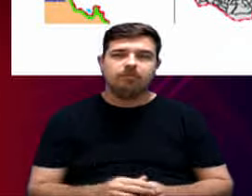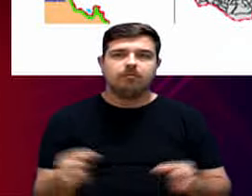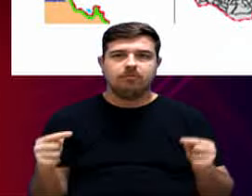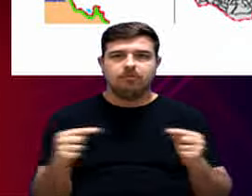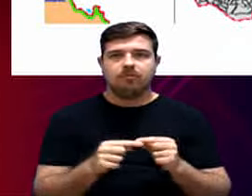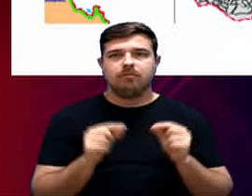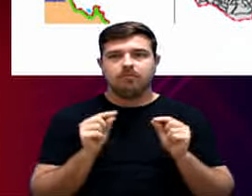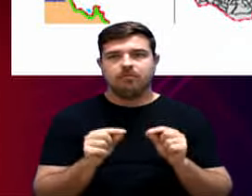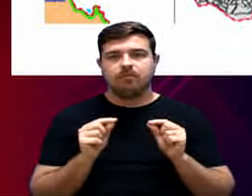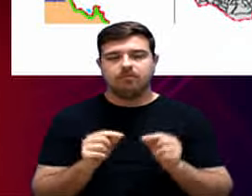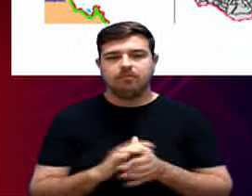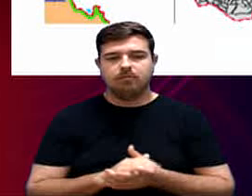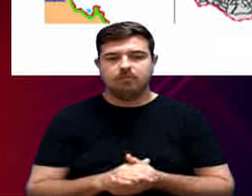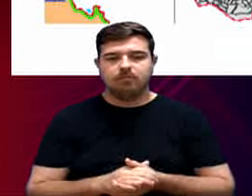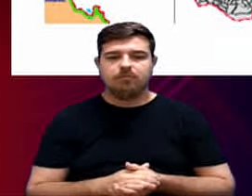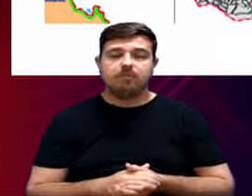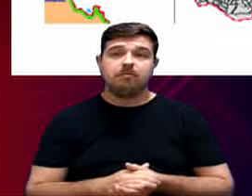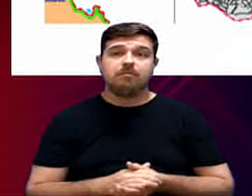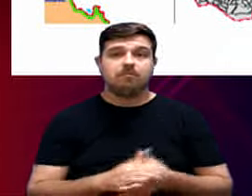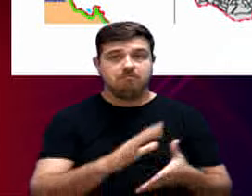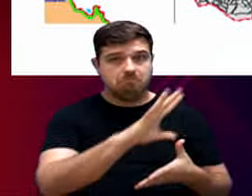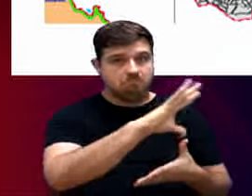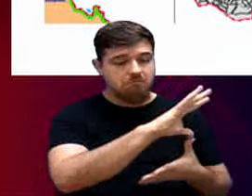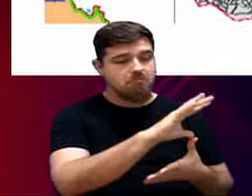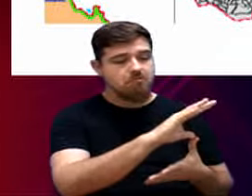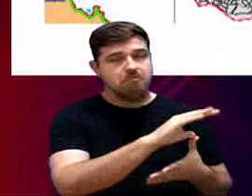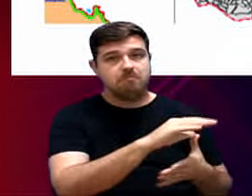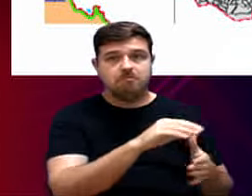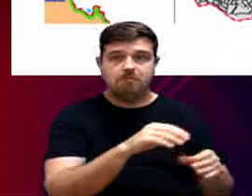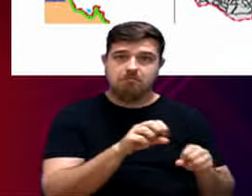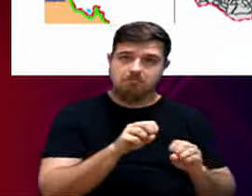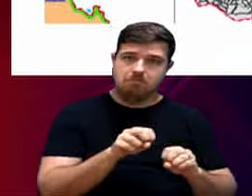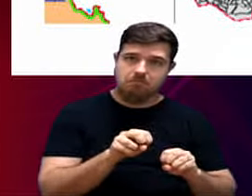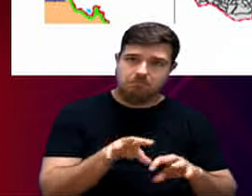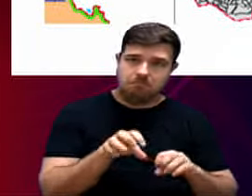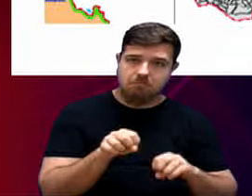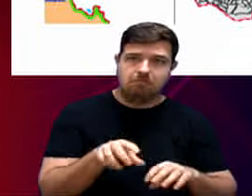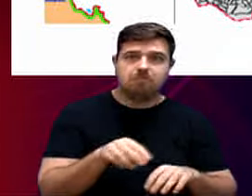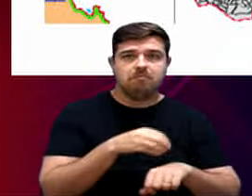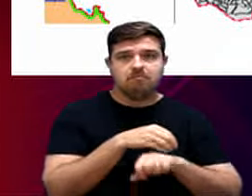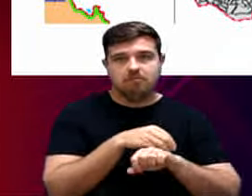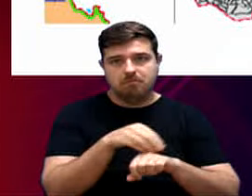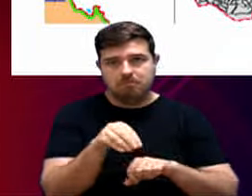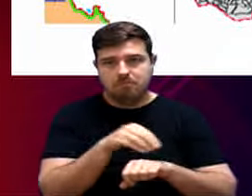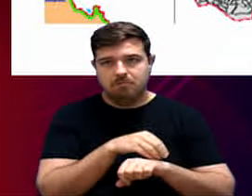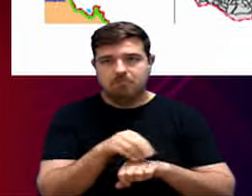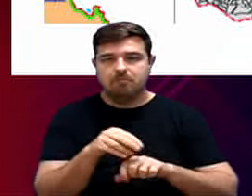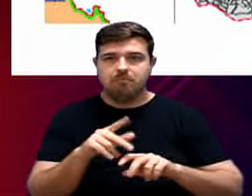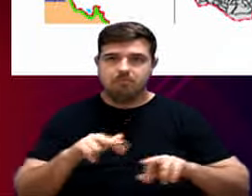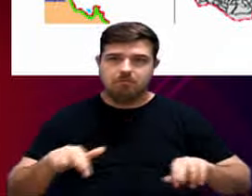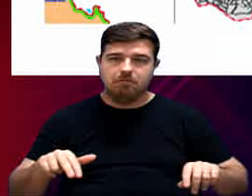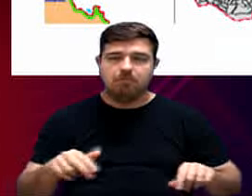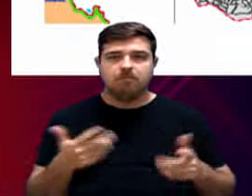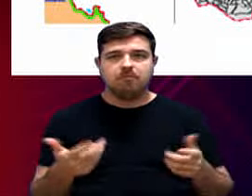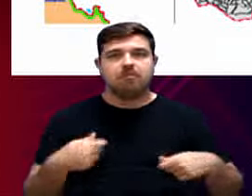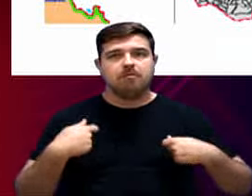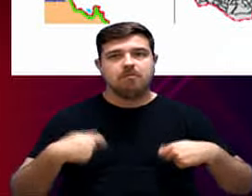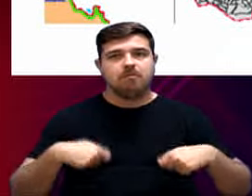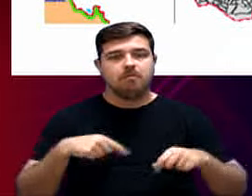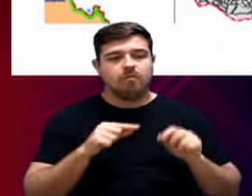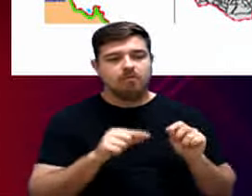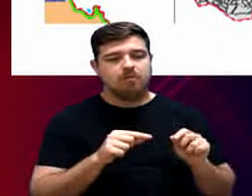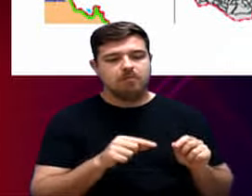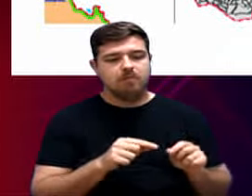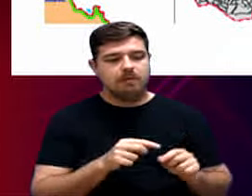a à indicação desses trechos eh deverão ser consideradas possibilidades de